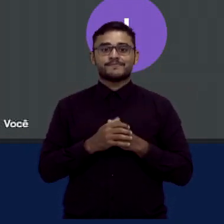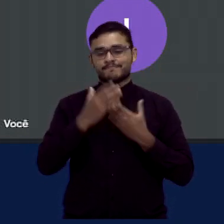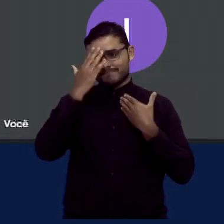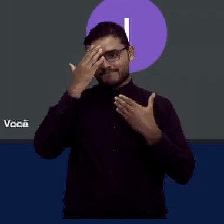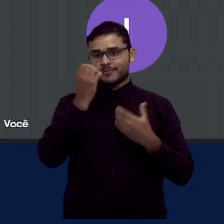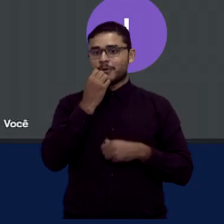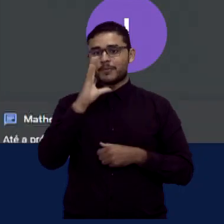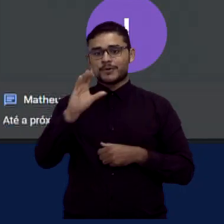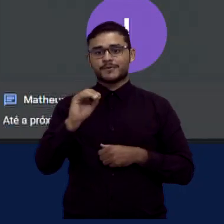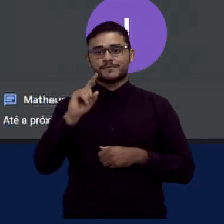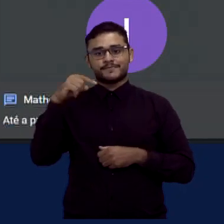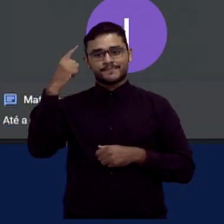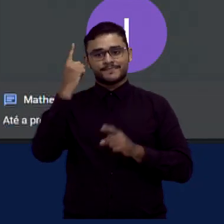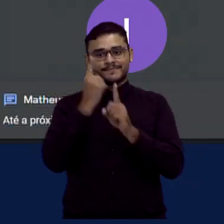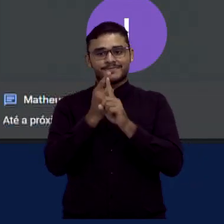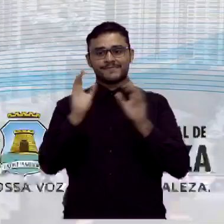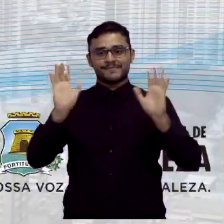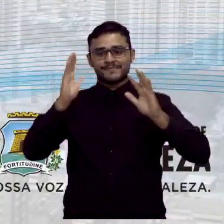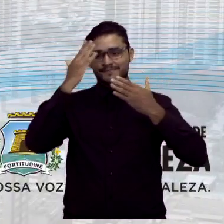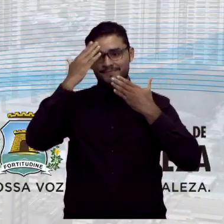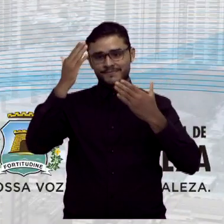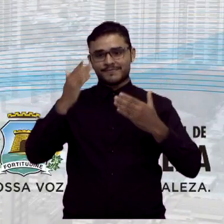boa noite, até a próxima. Obrigado.